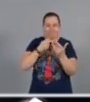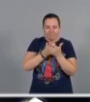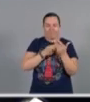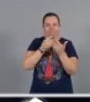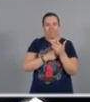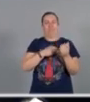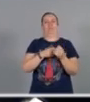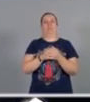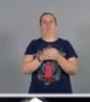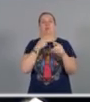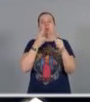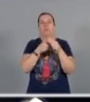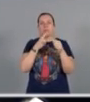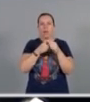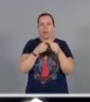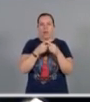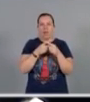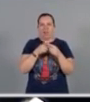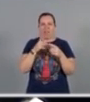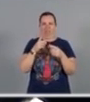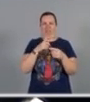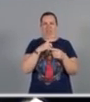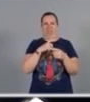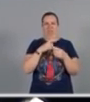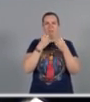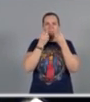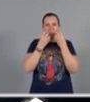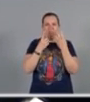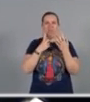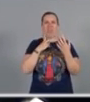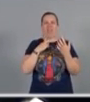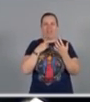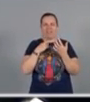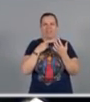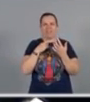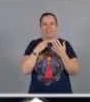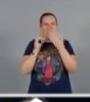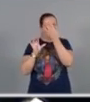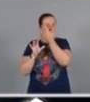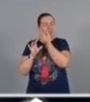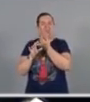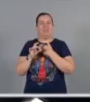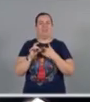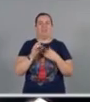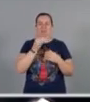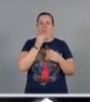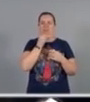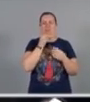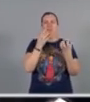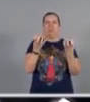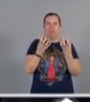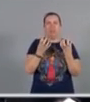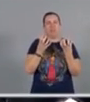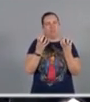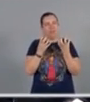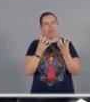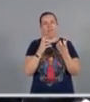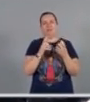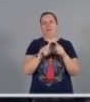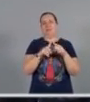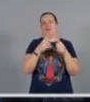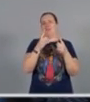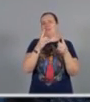vontade inferno não tá chegando Isso é verdade gente abre é dos Santos e o querer não salva